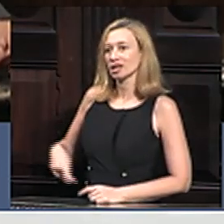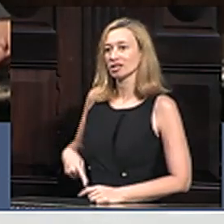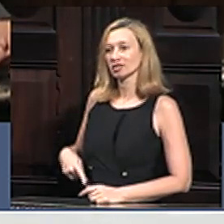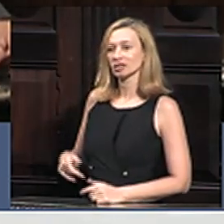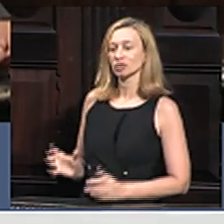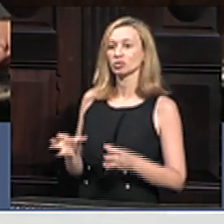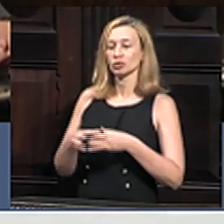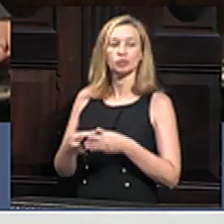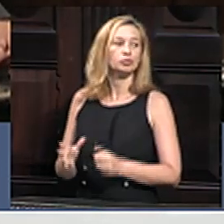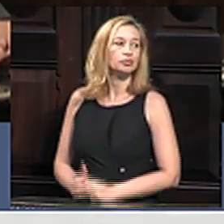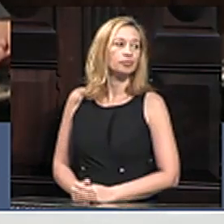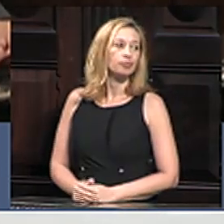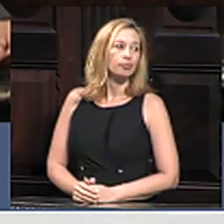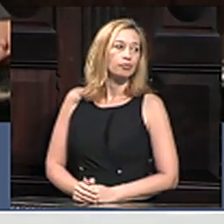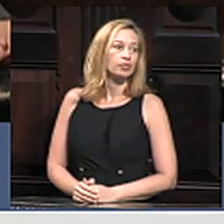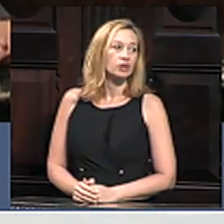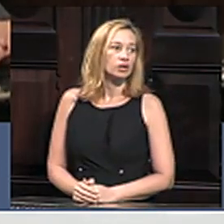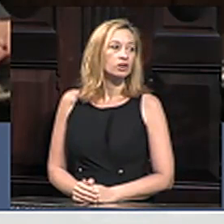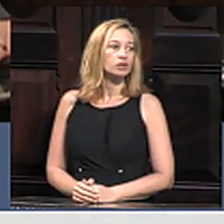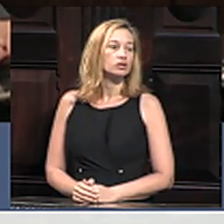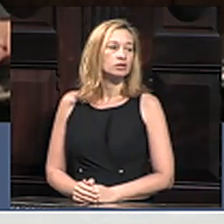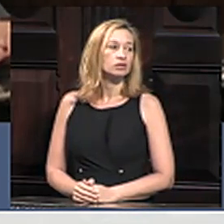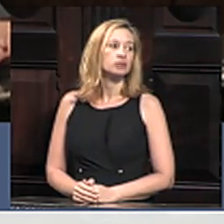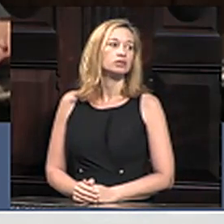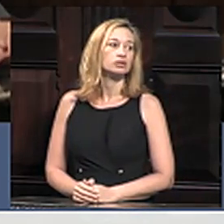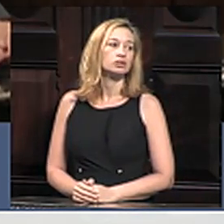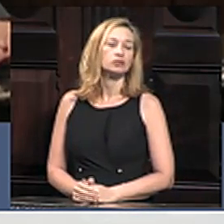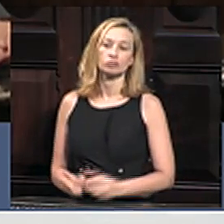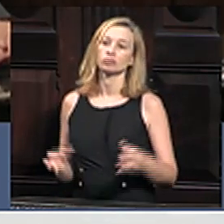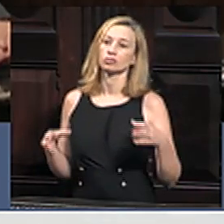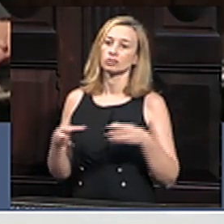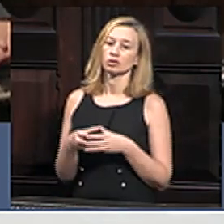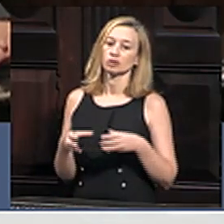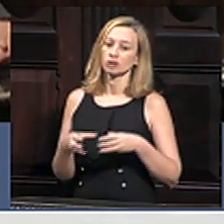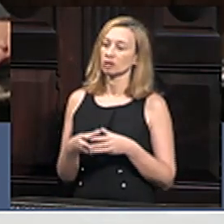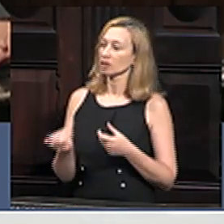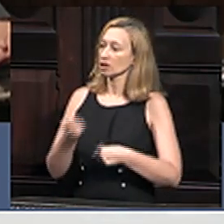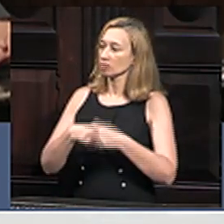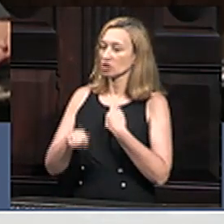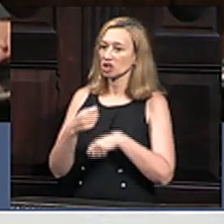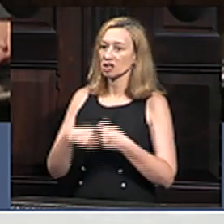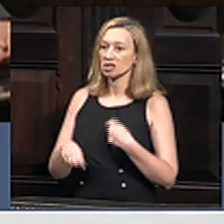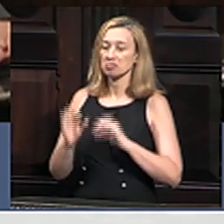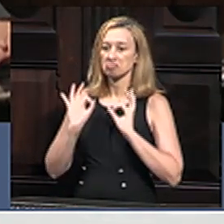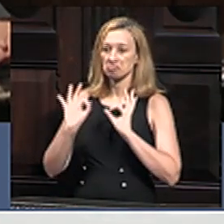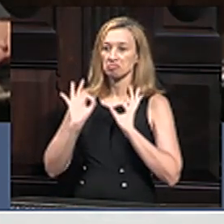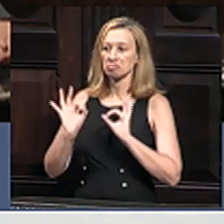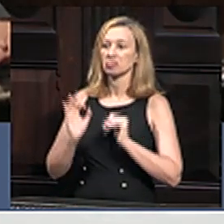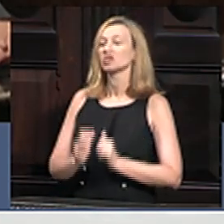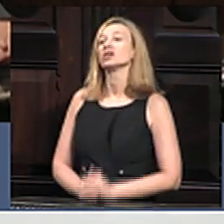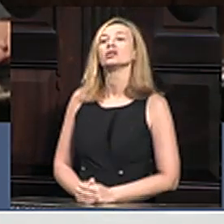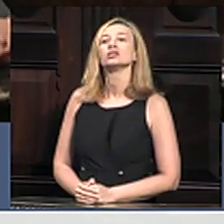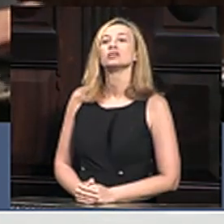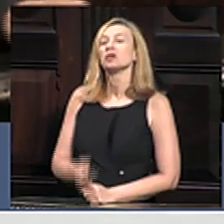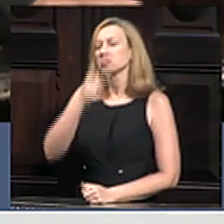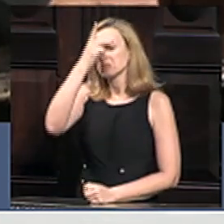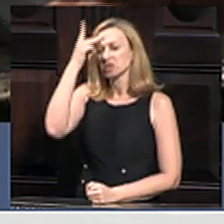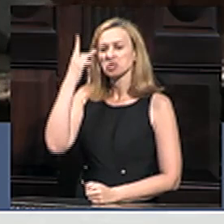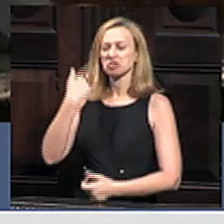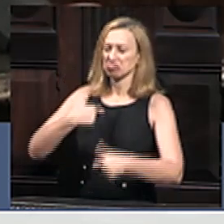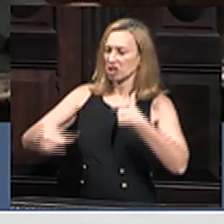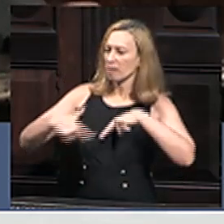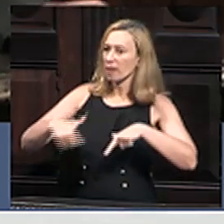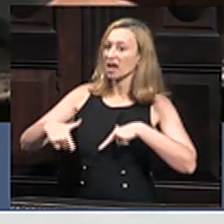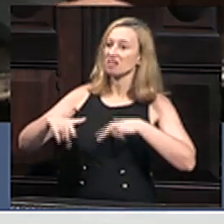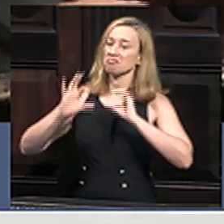comissão que tem um corpo técnico de excelência, uns funcionários que realmente dedicam o seu